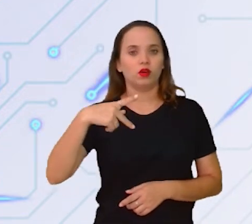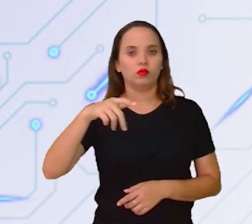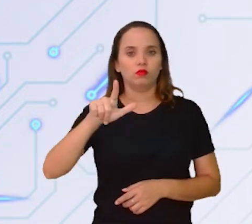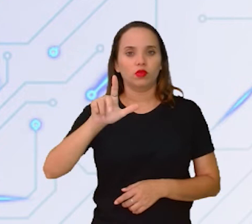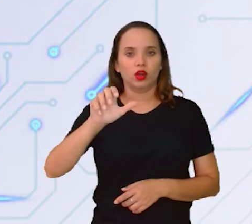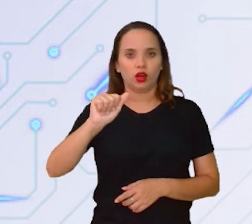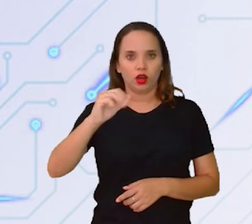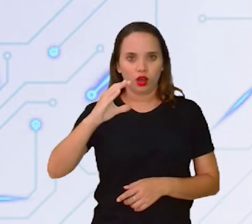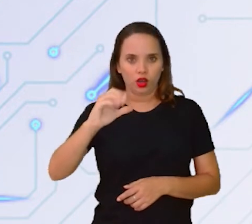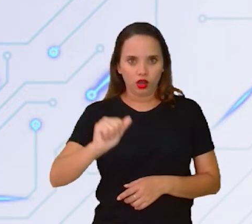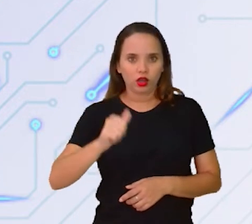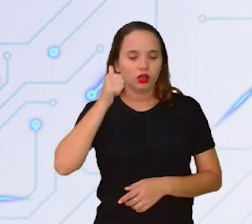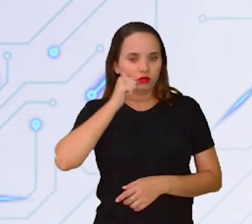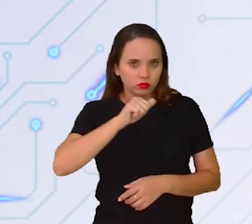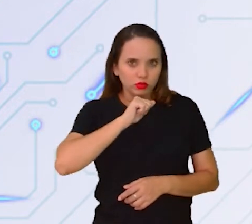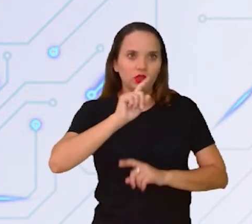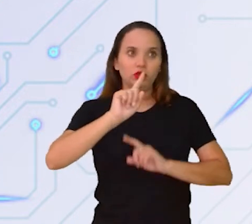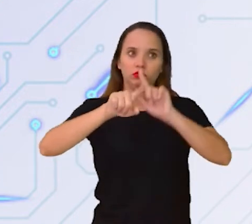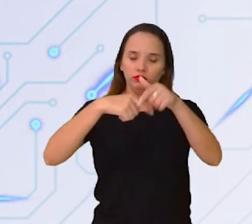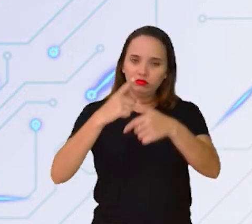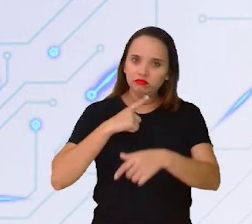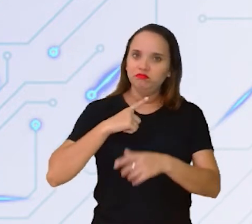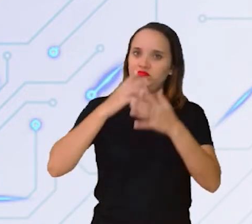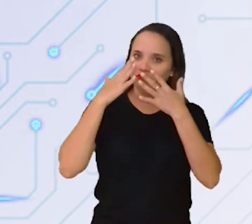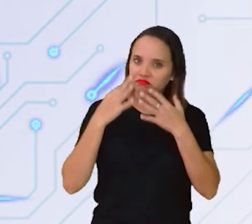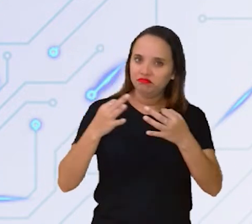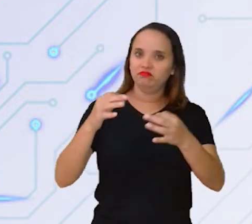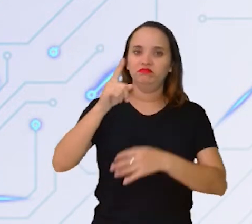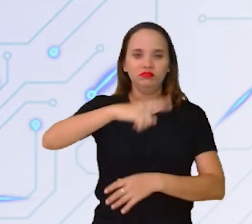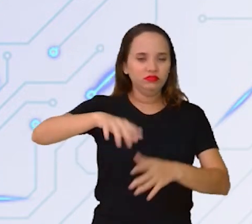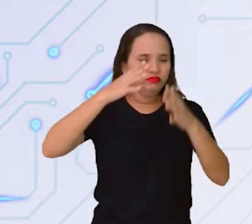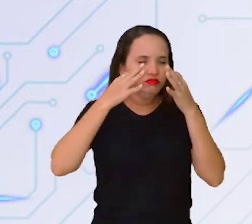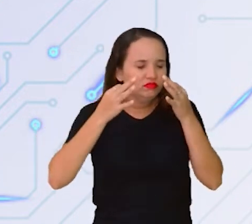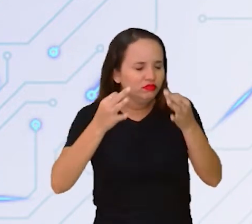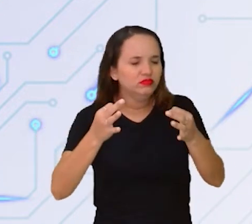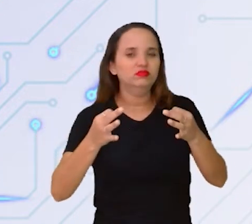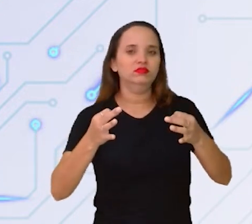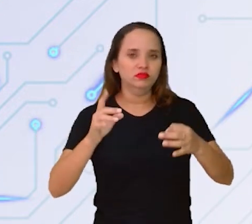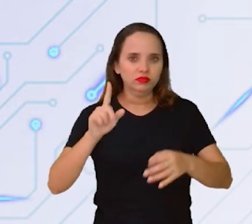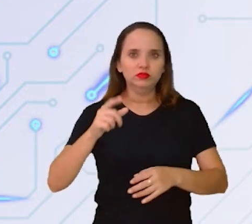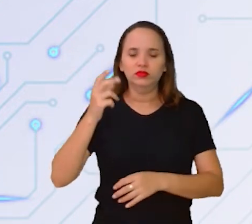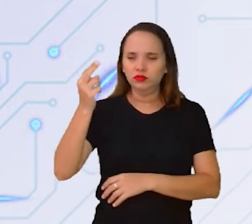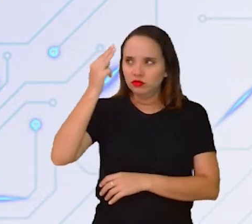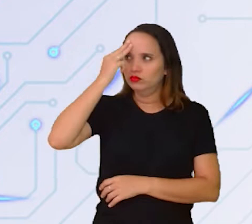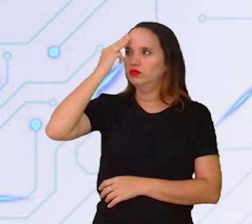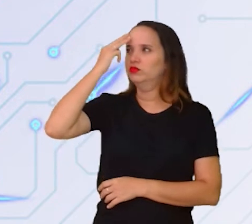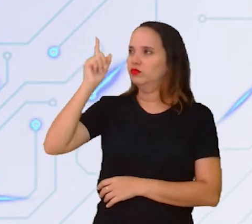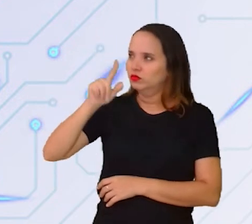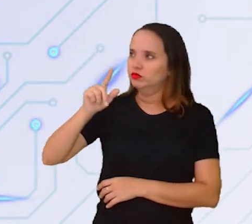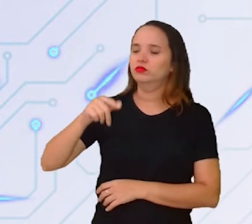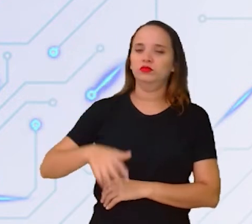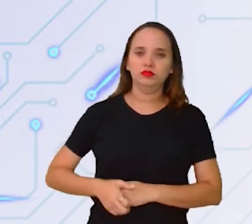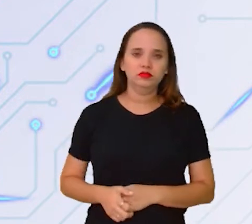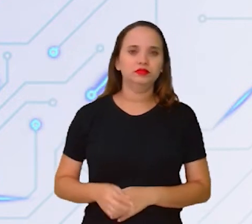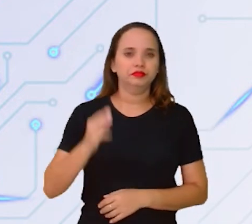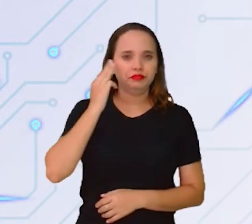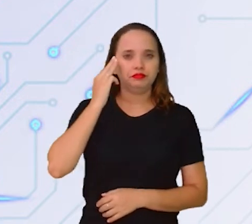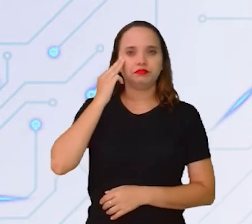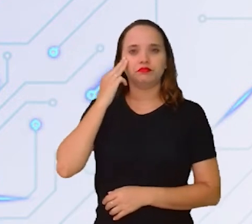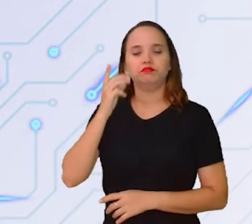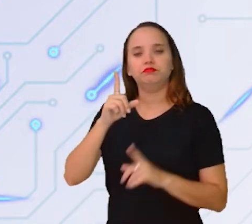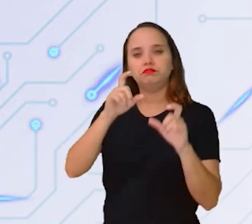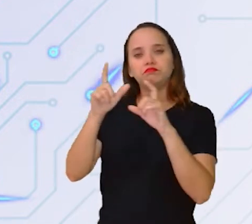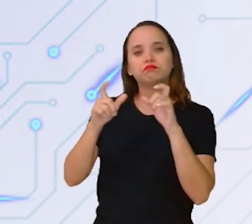vai ter um desafio para vocês, então presta bem Presta bem atenção na imagem, essa memória fotográfica é muito importante, né? Exatamente. desafio que vem. E assim,